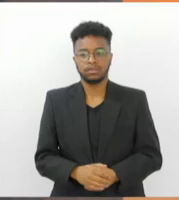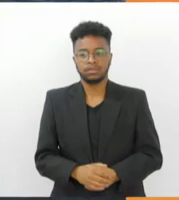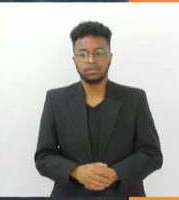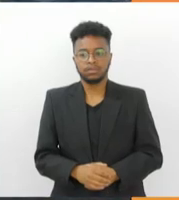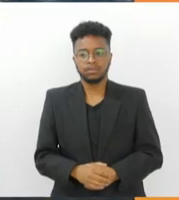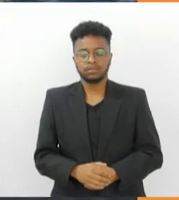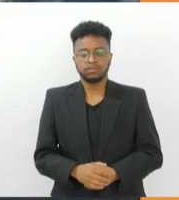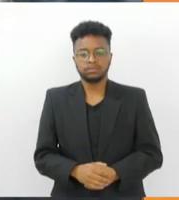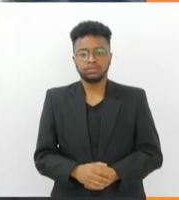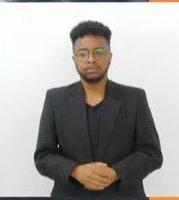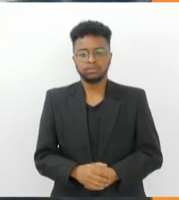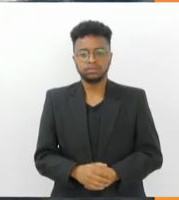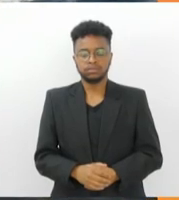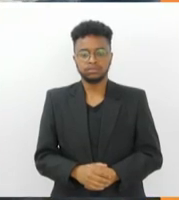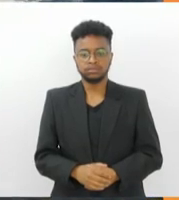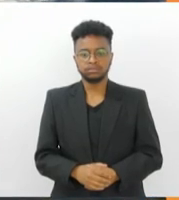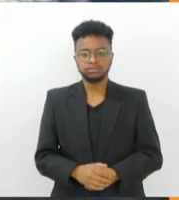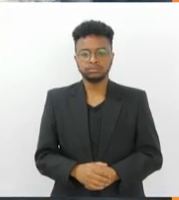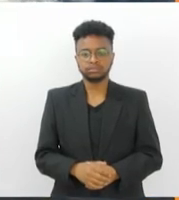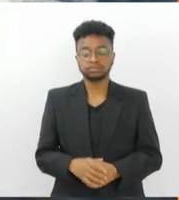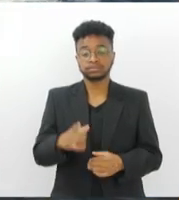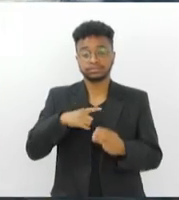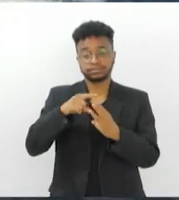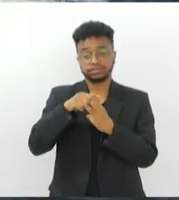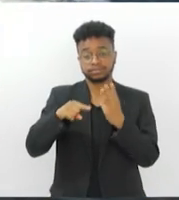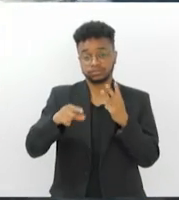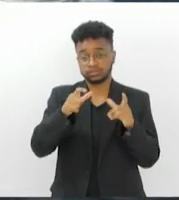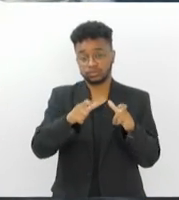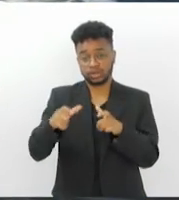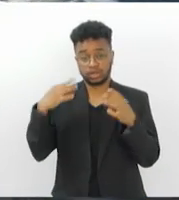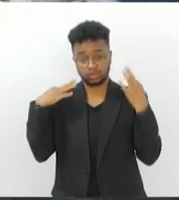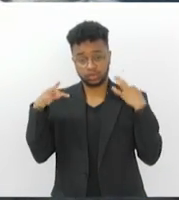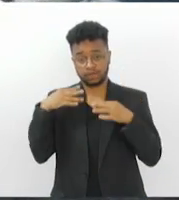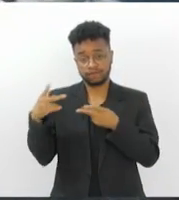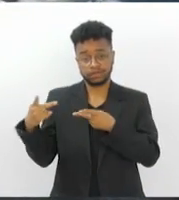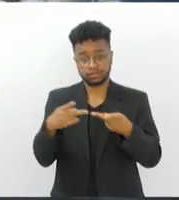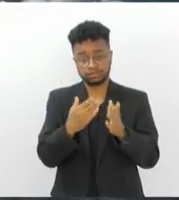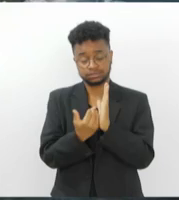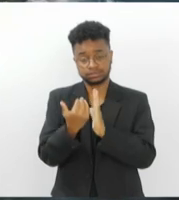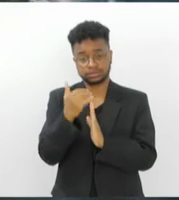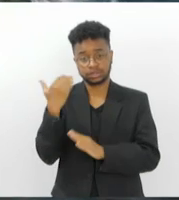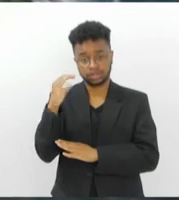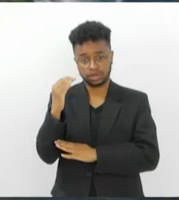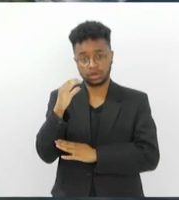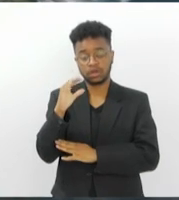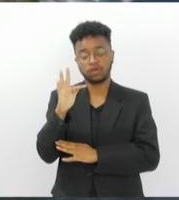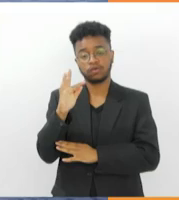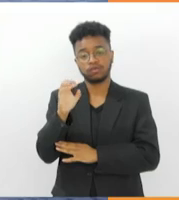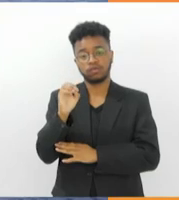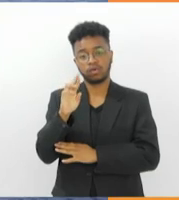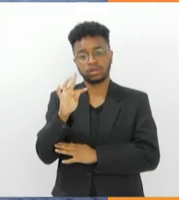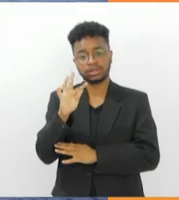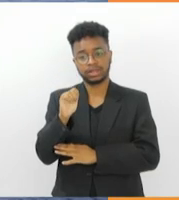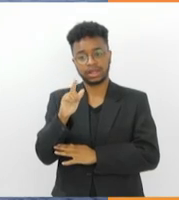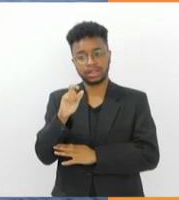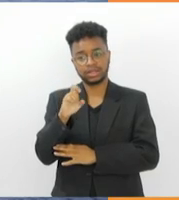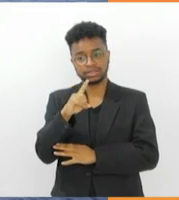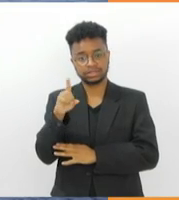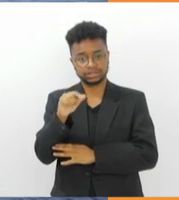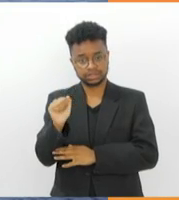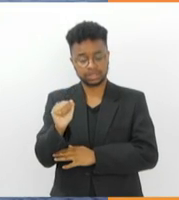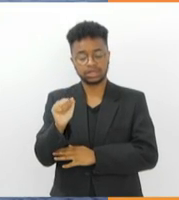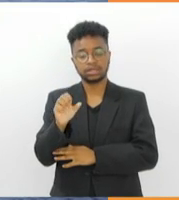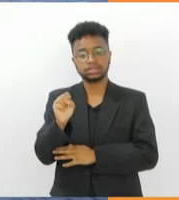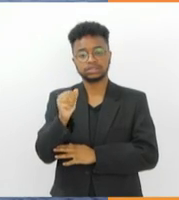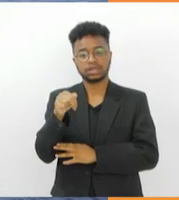hoje um dos três pontos turísticos mais visitados de Niterói Fortaleza de Santa Cruz da Barra Acaba de ser Tombada pelo Instituto de